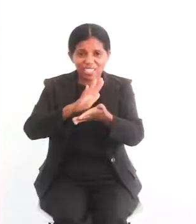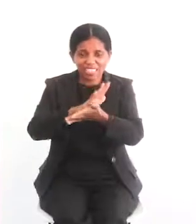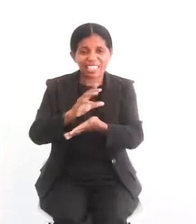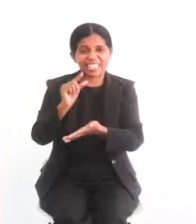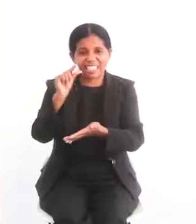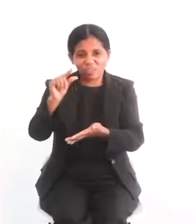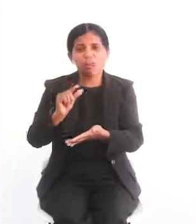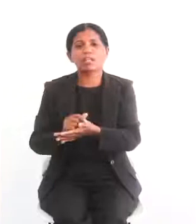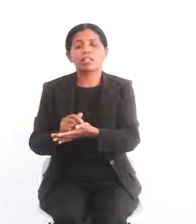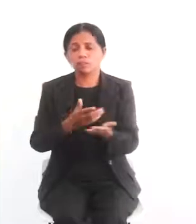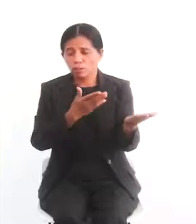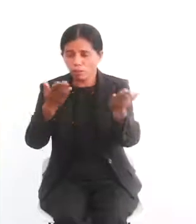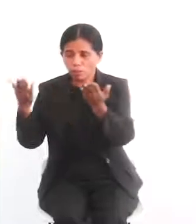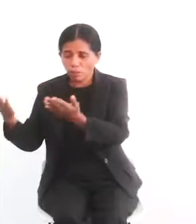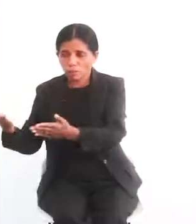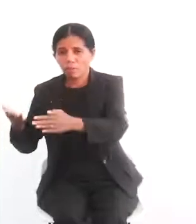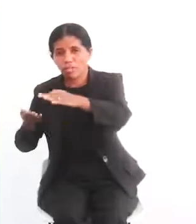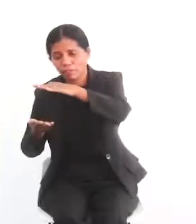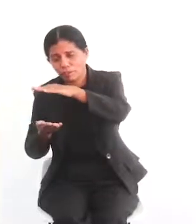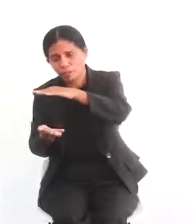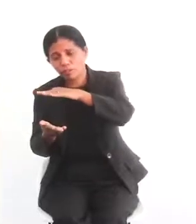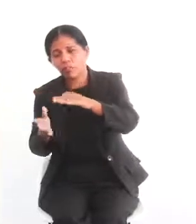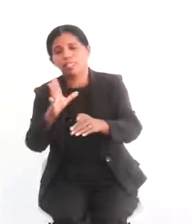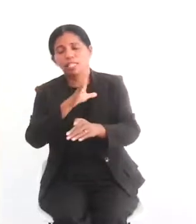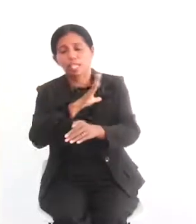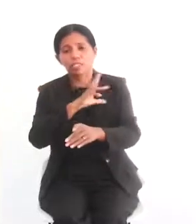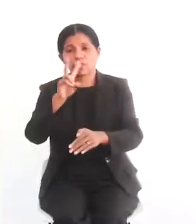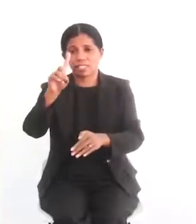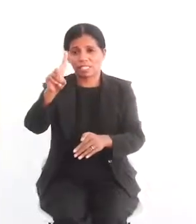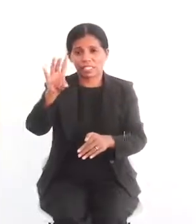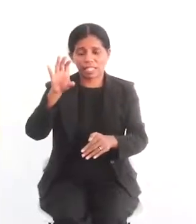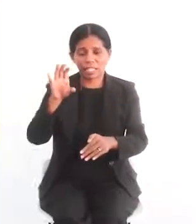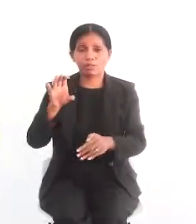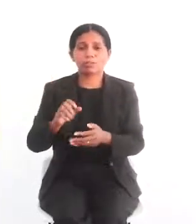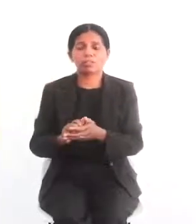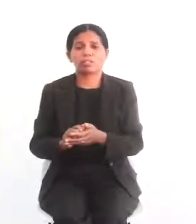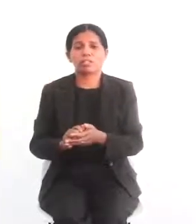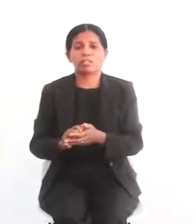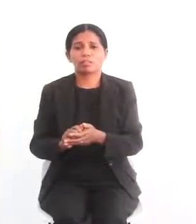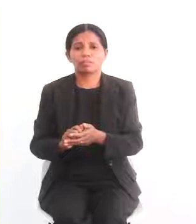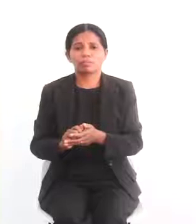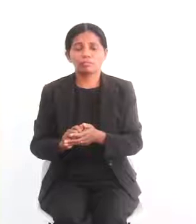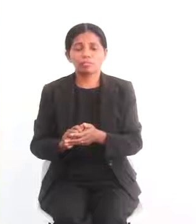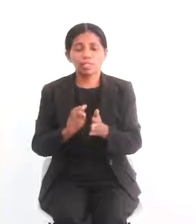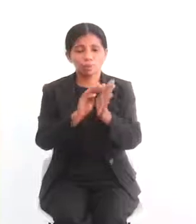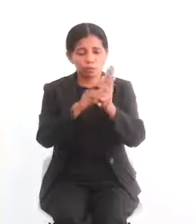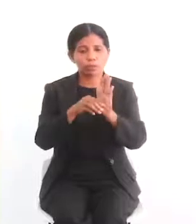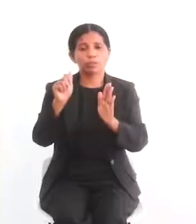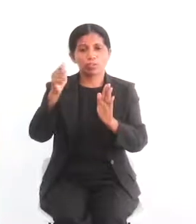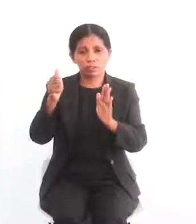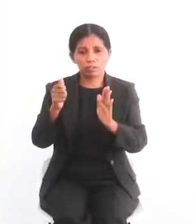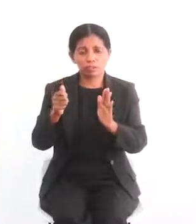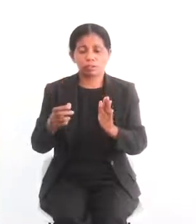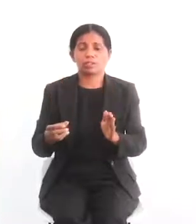uma colher. Levou ao forno a cozer a 180 graus durante 10 minutos aproximadamente.